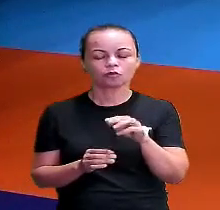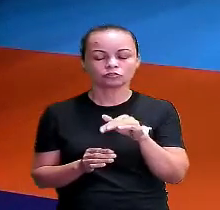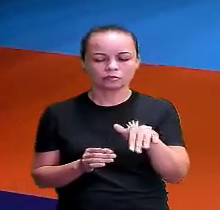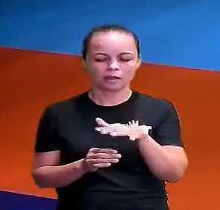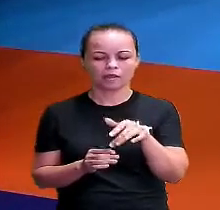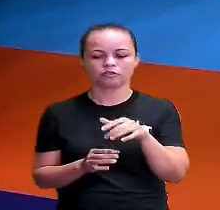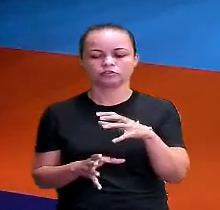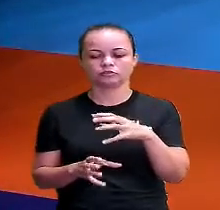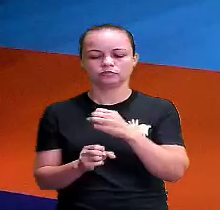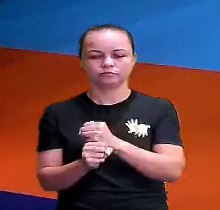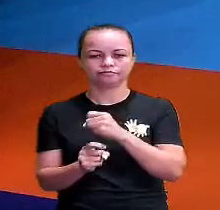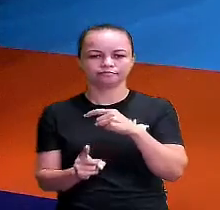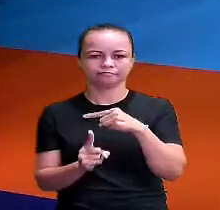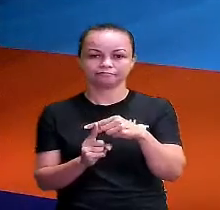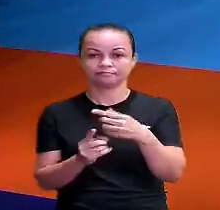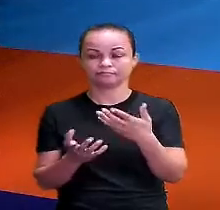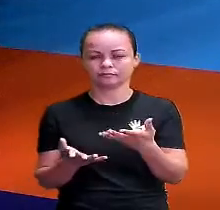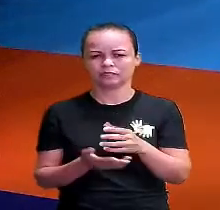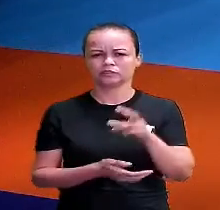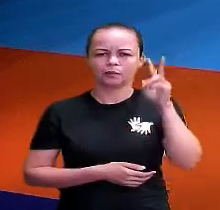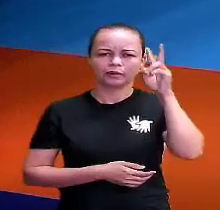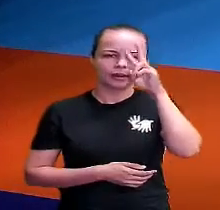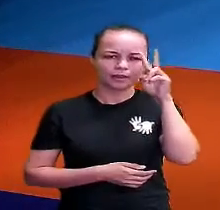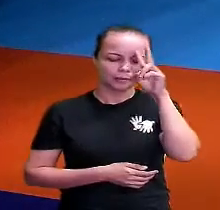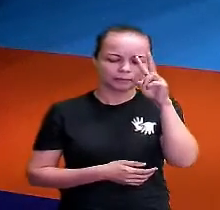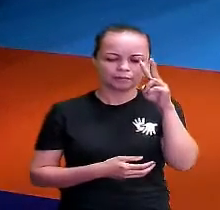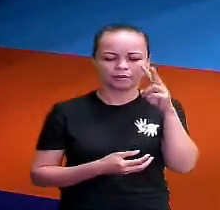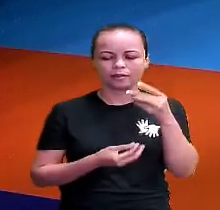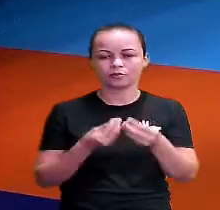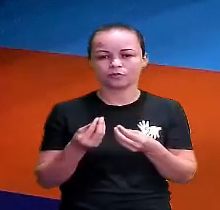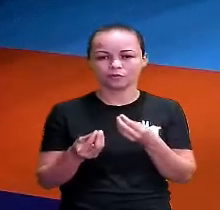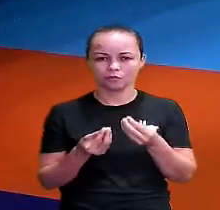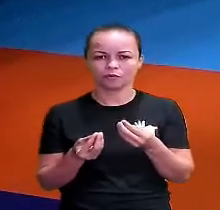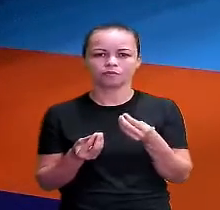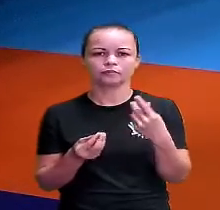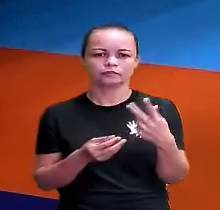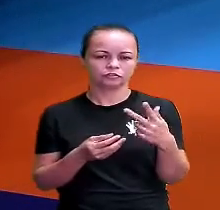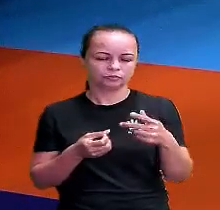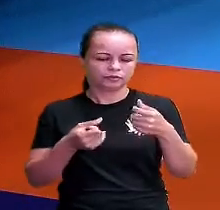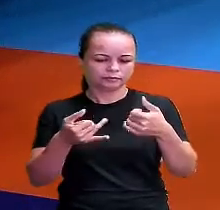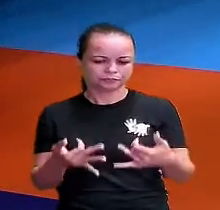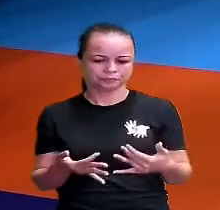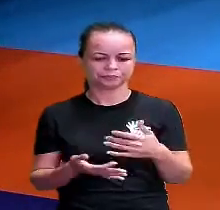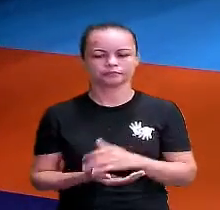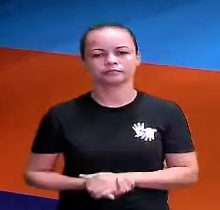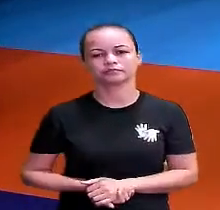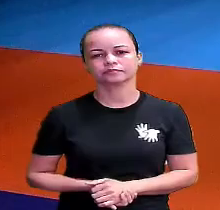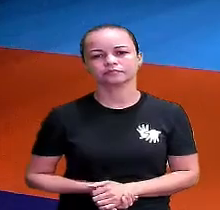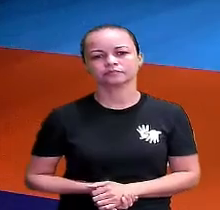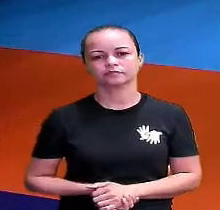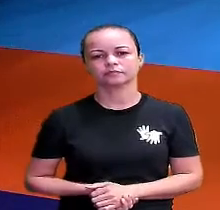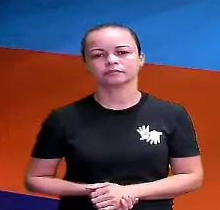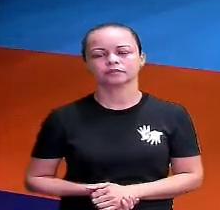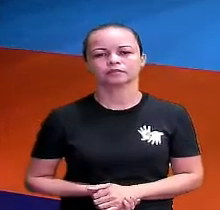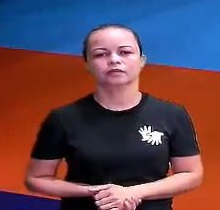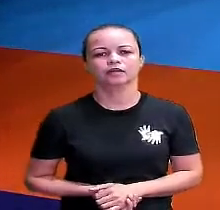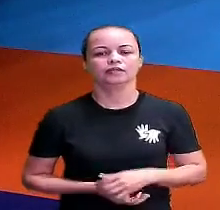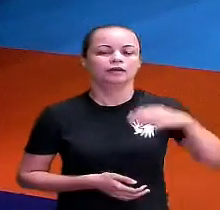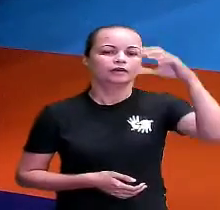certo, gente? E aí, pessoal, para a gente relembrar os nossos termozinhos da adição. Então, o que foi que